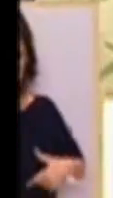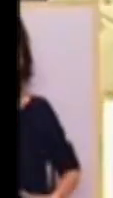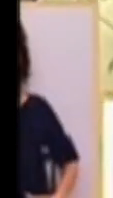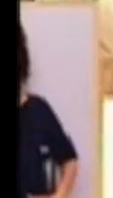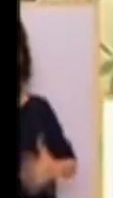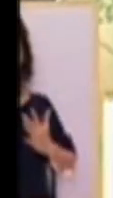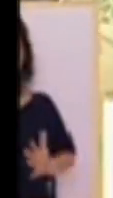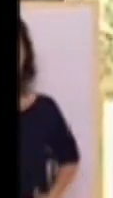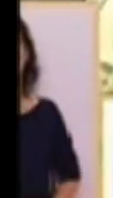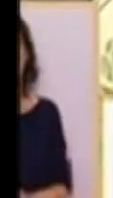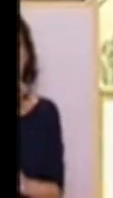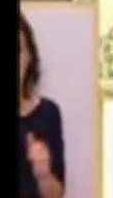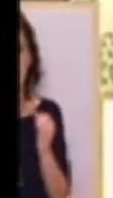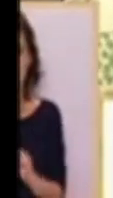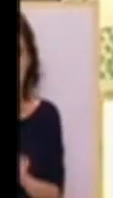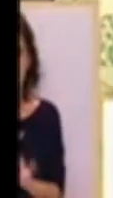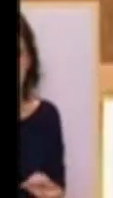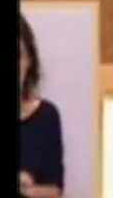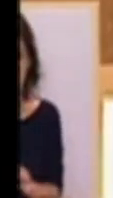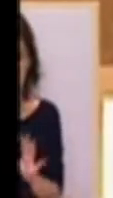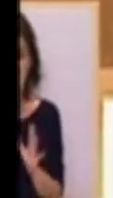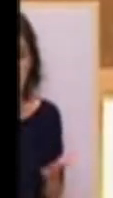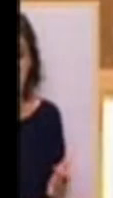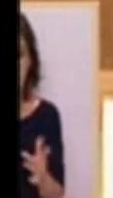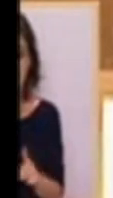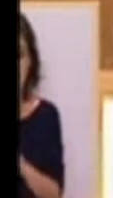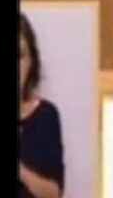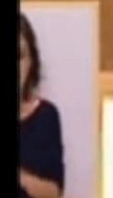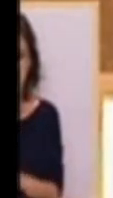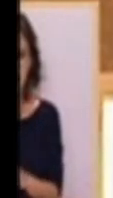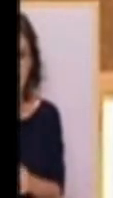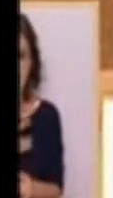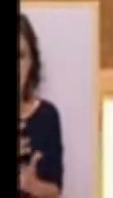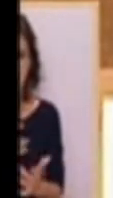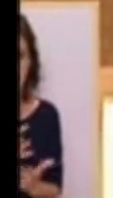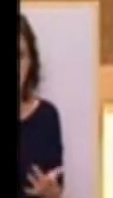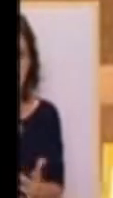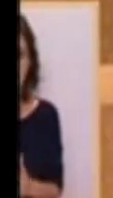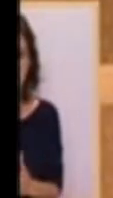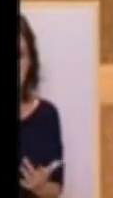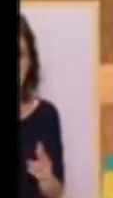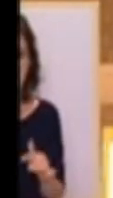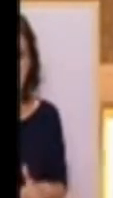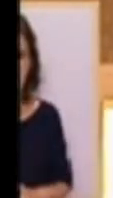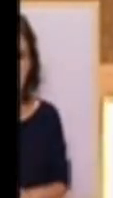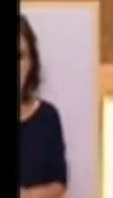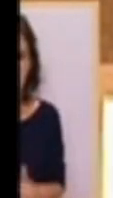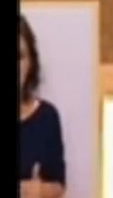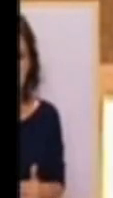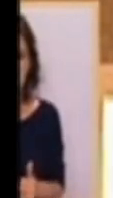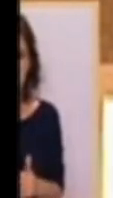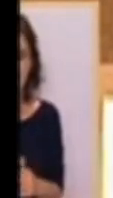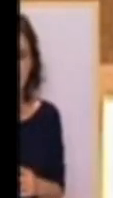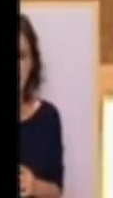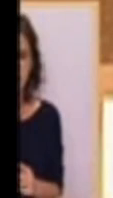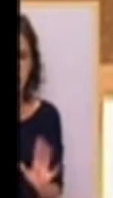grandes vestidos, a cantar, a dançar, maravilhoso. Tem que ser, continuas a gostar. Saudades, a adorar, sim. Mas a família depois cá é que é este. Muitas saudades,